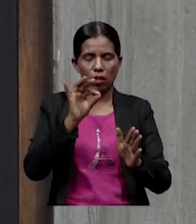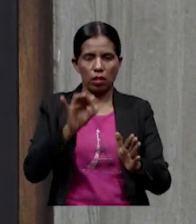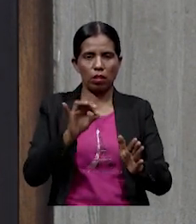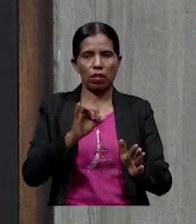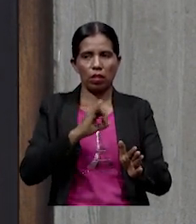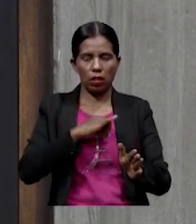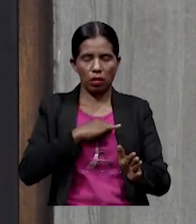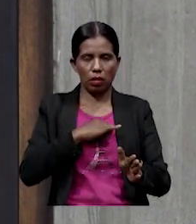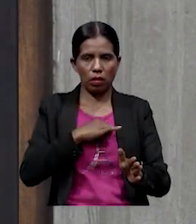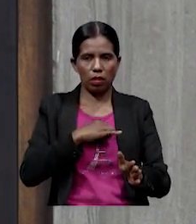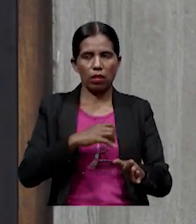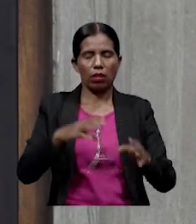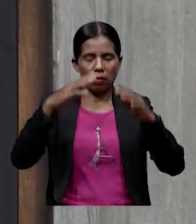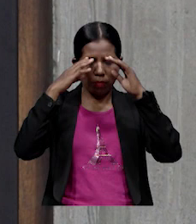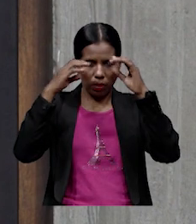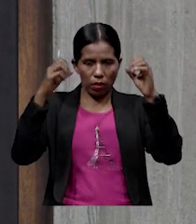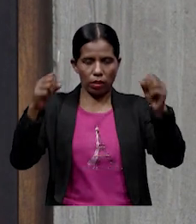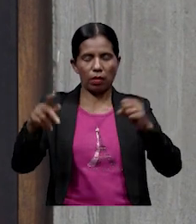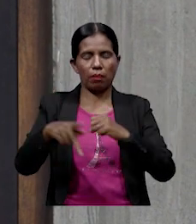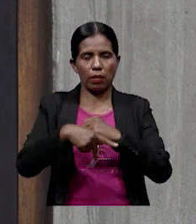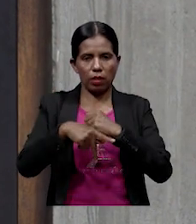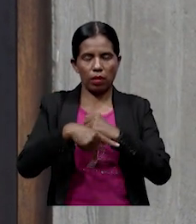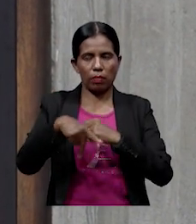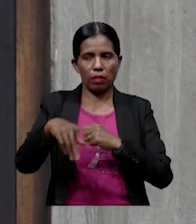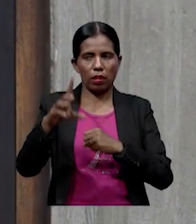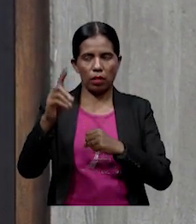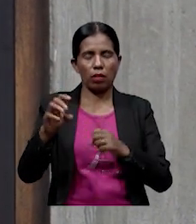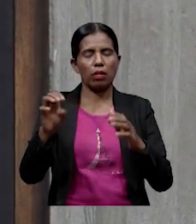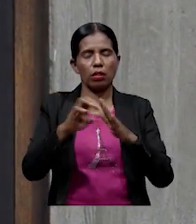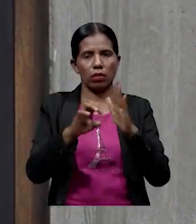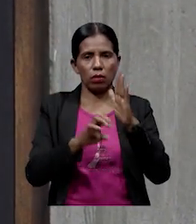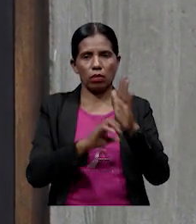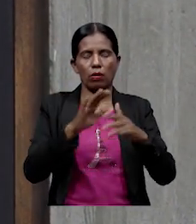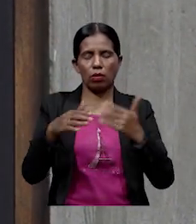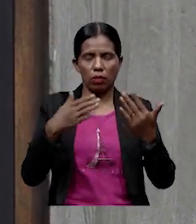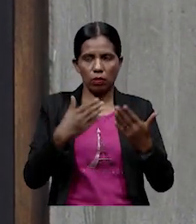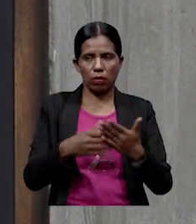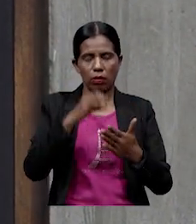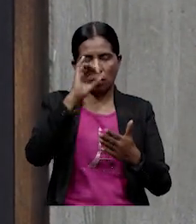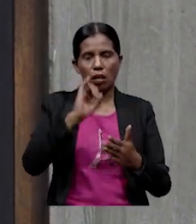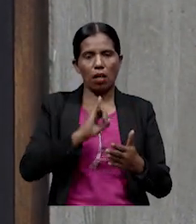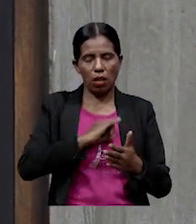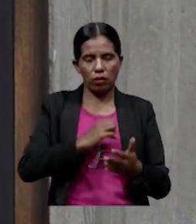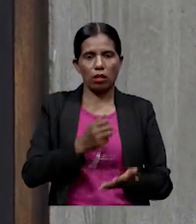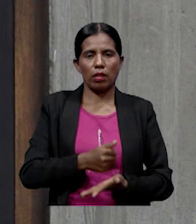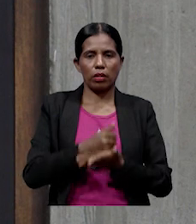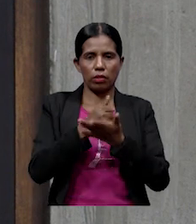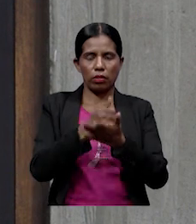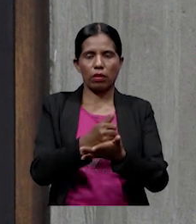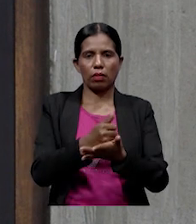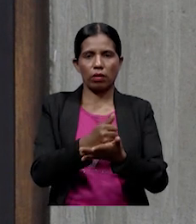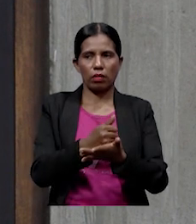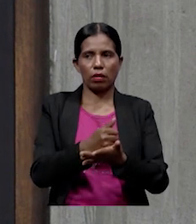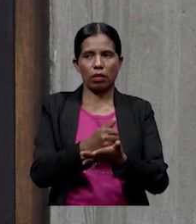que presidente do partido PNN, no estrutura toma, a oi, ao se servir, ao